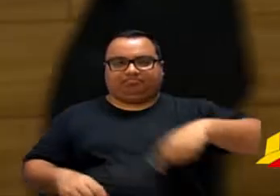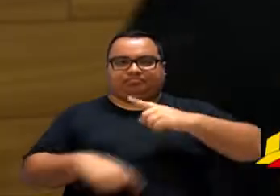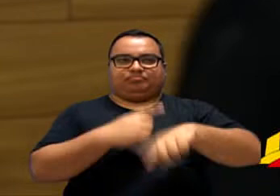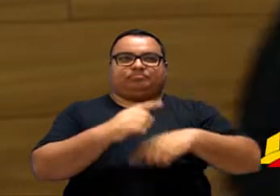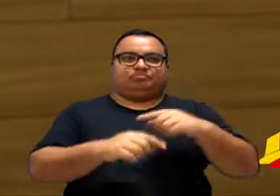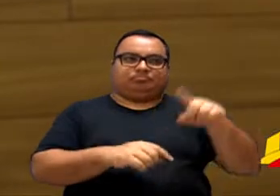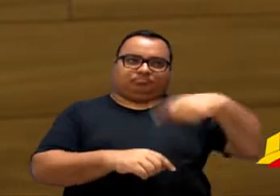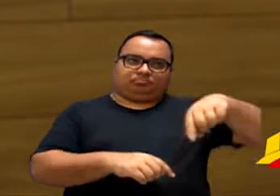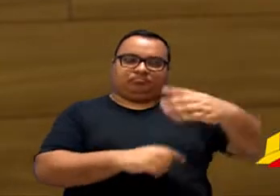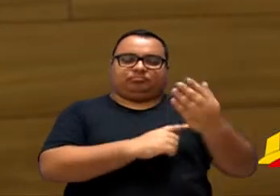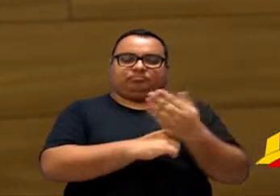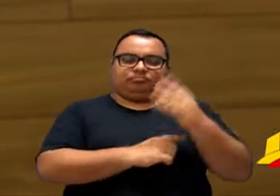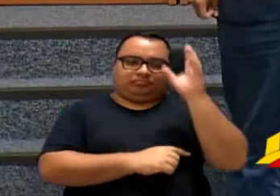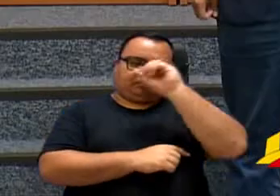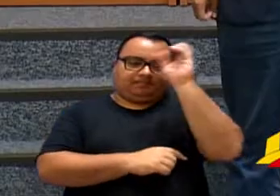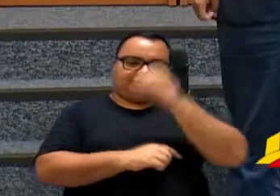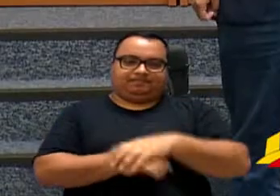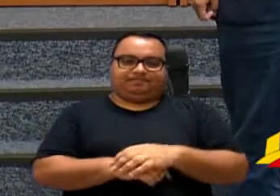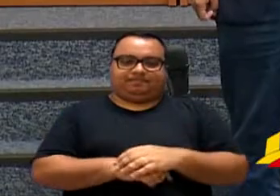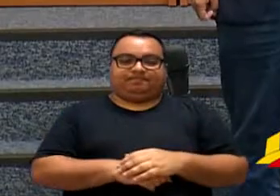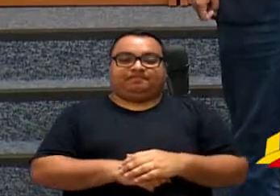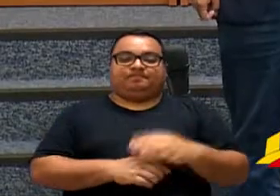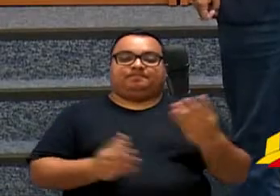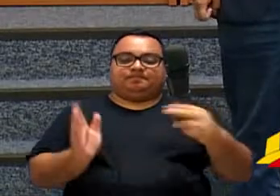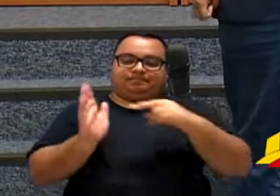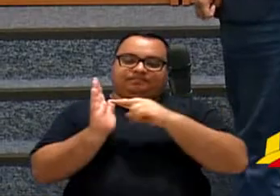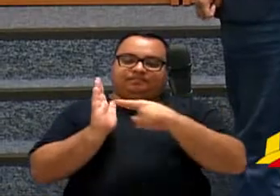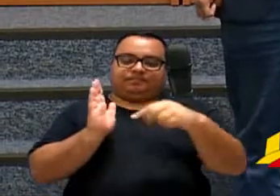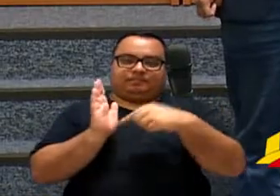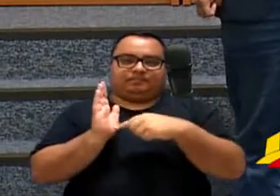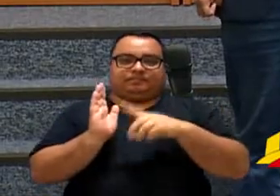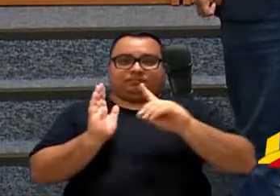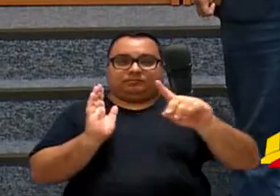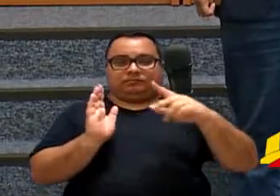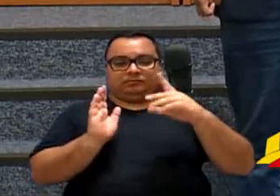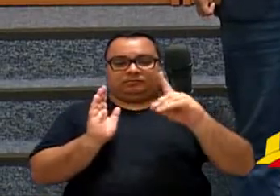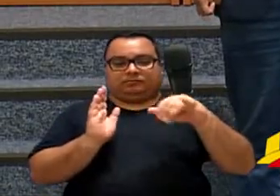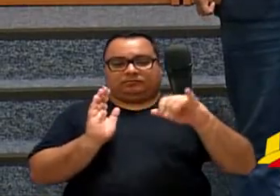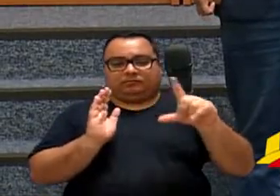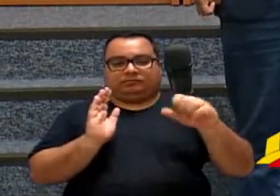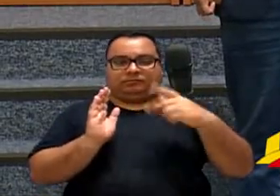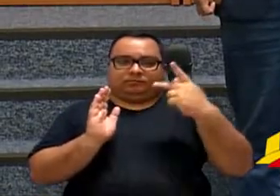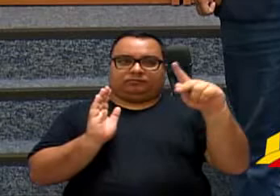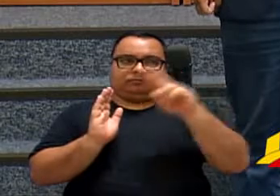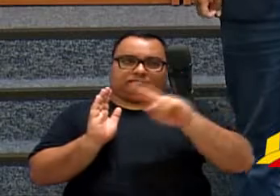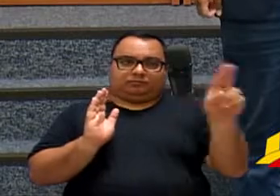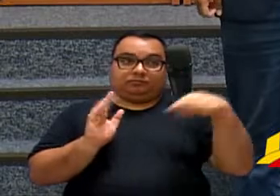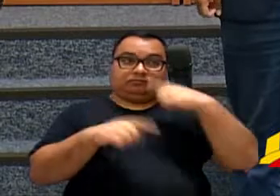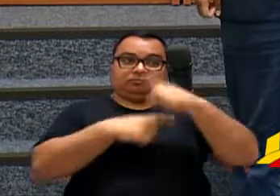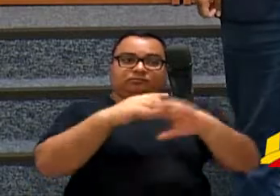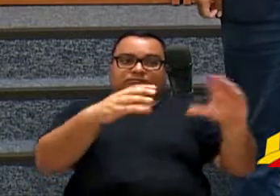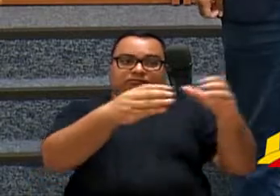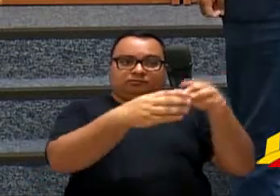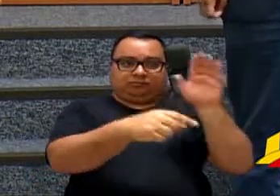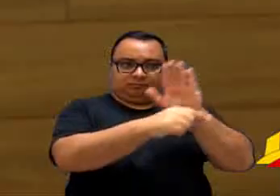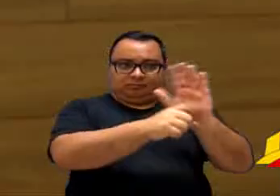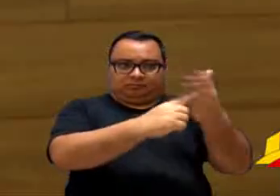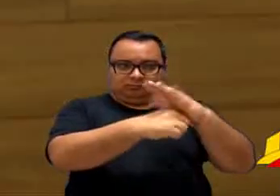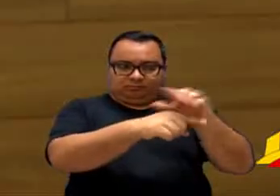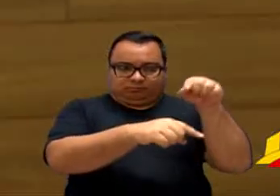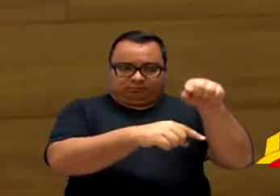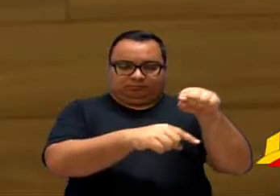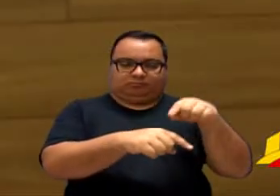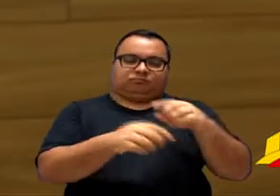isso aqui é com gratula toda a sua equipe né Cláudio porque a gente sem nossa equipe a gente não é nada Que bacana